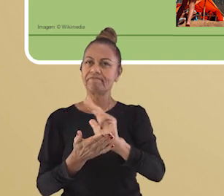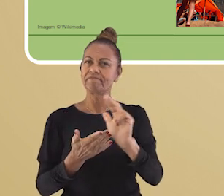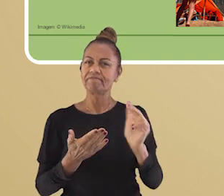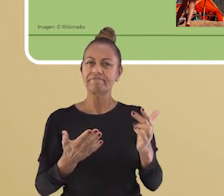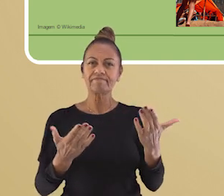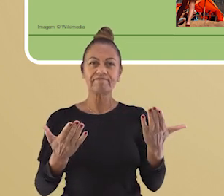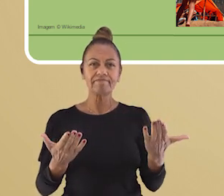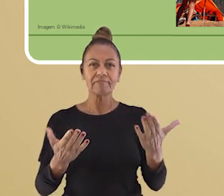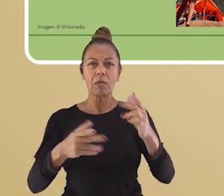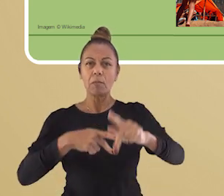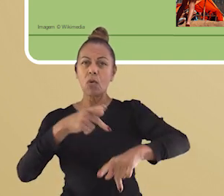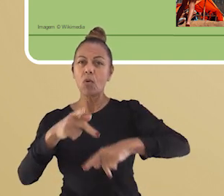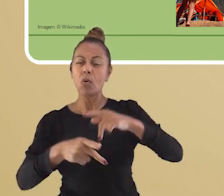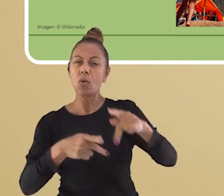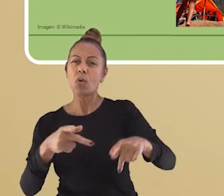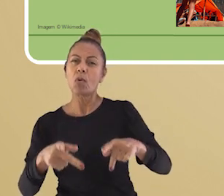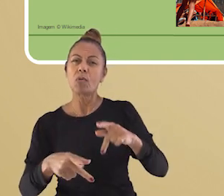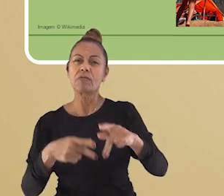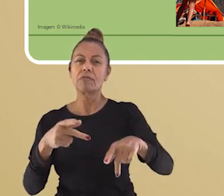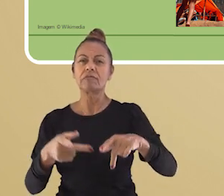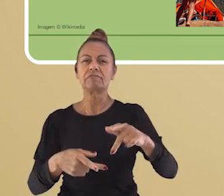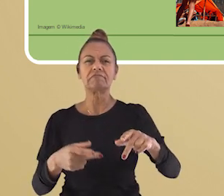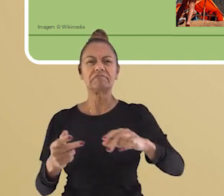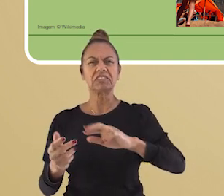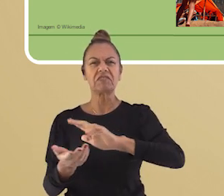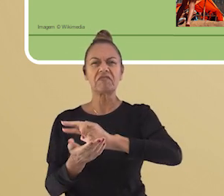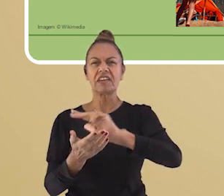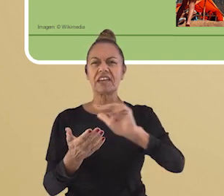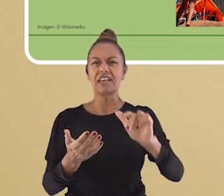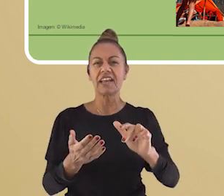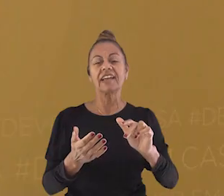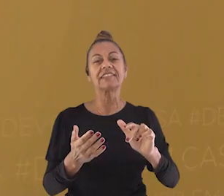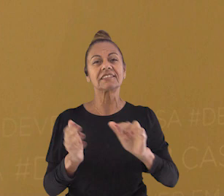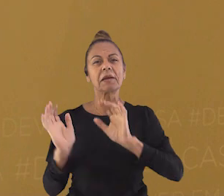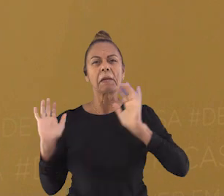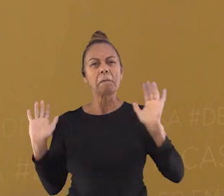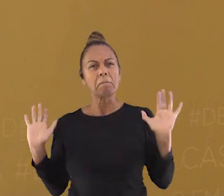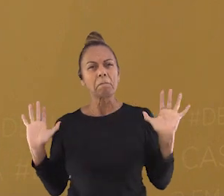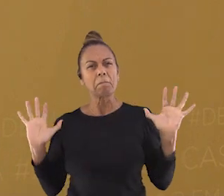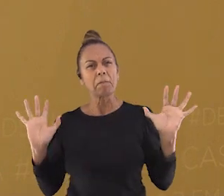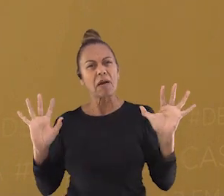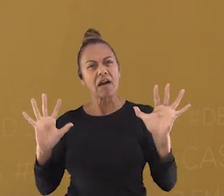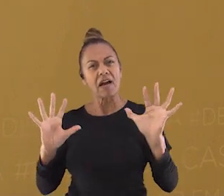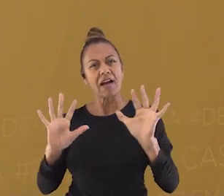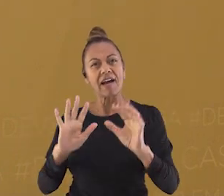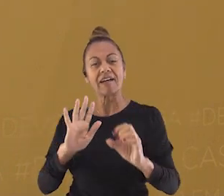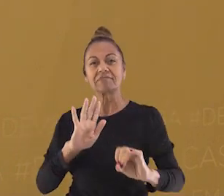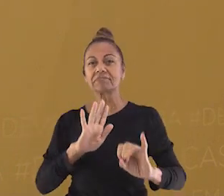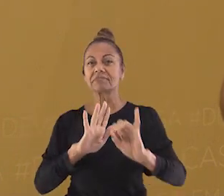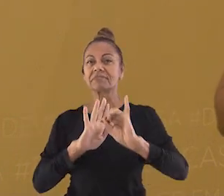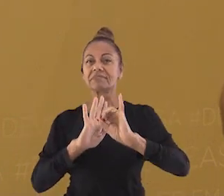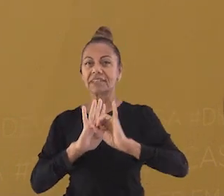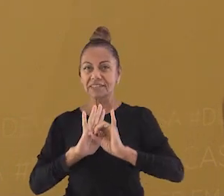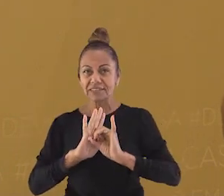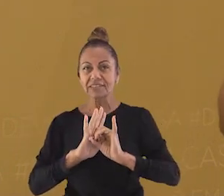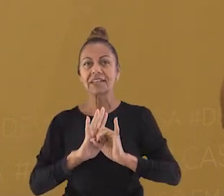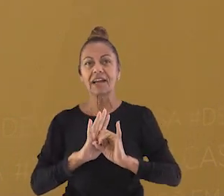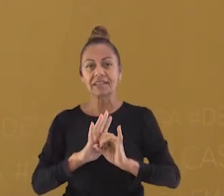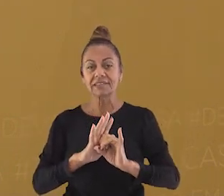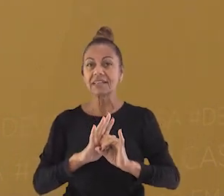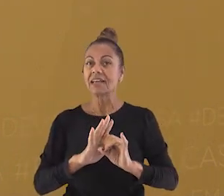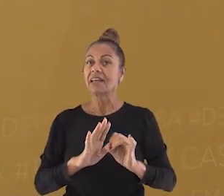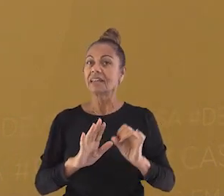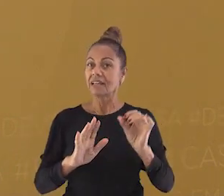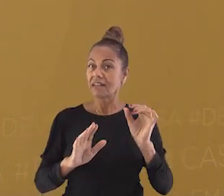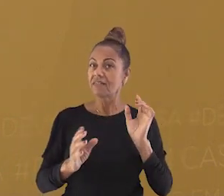cada povo trouxe consigo suas identidades, tendo em vista que, além de indígenas, portugueses